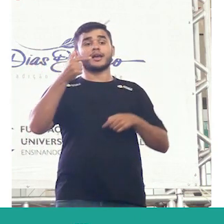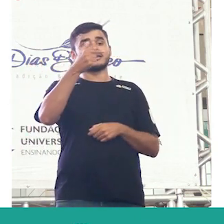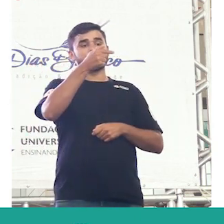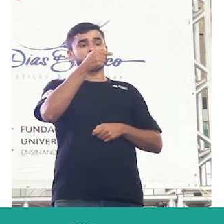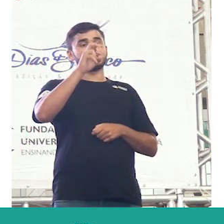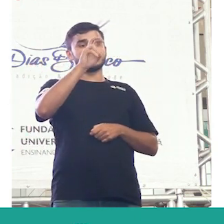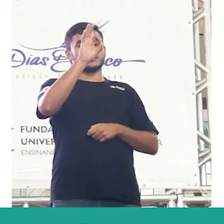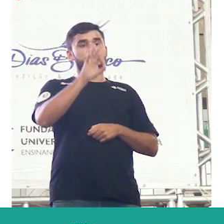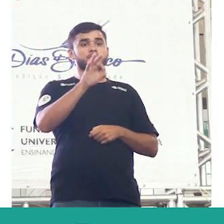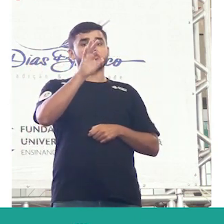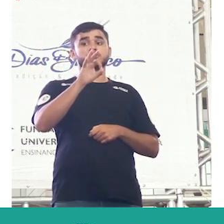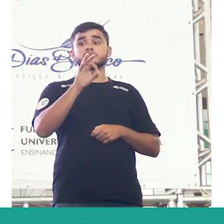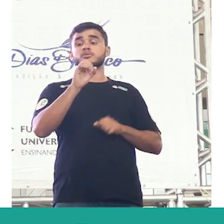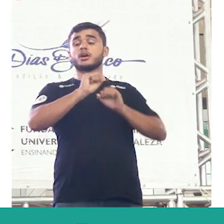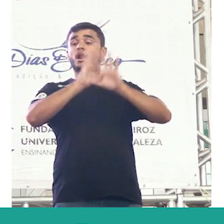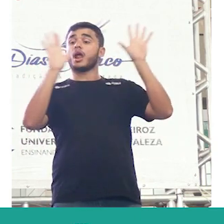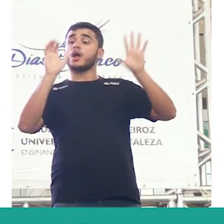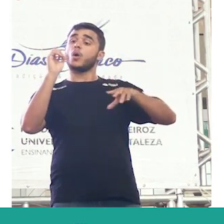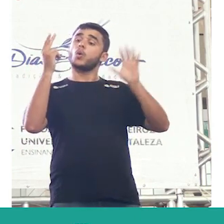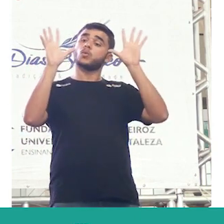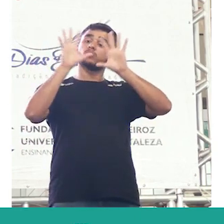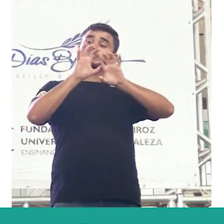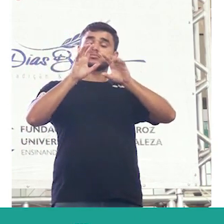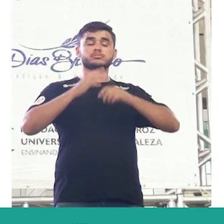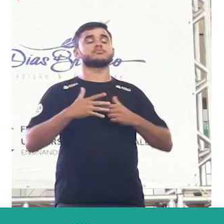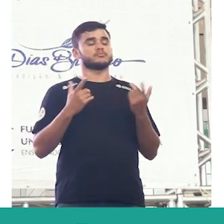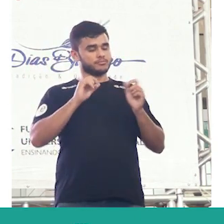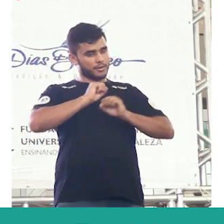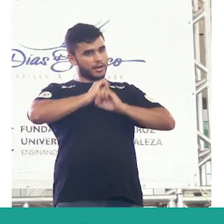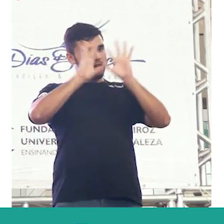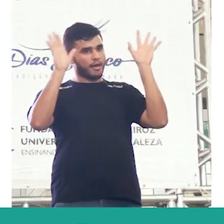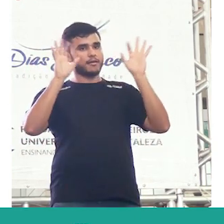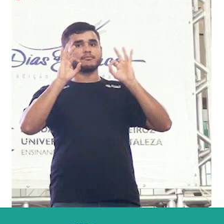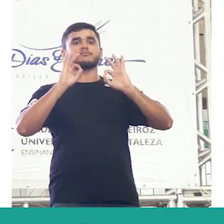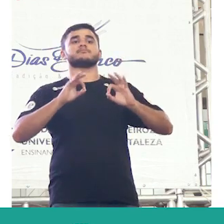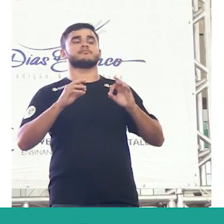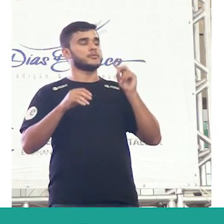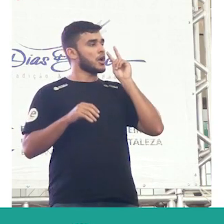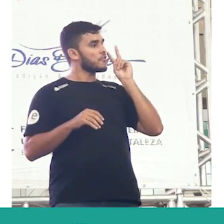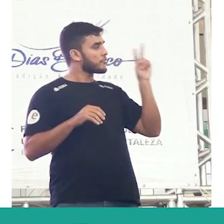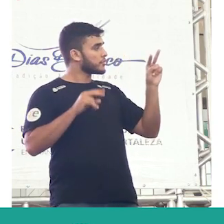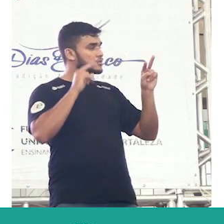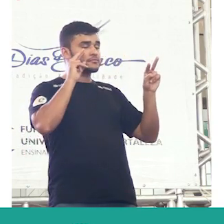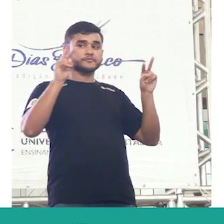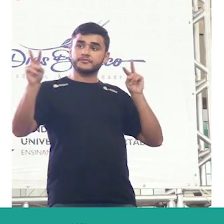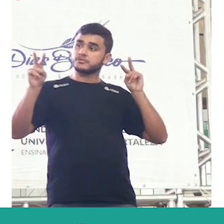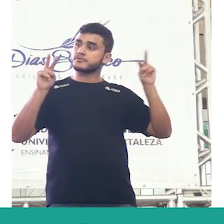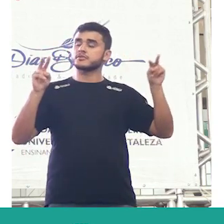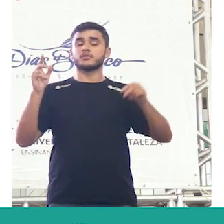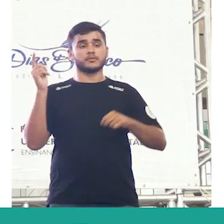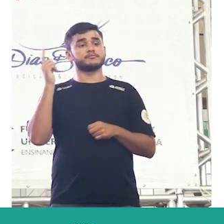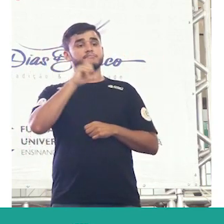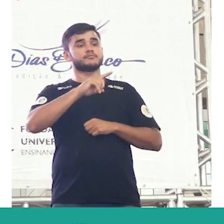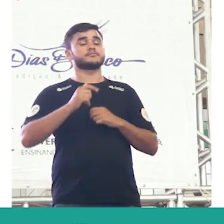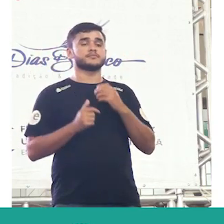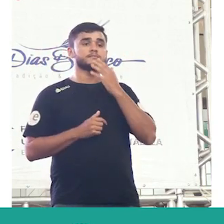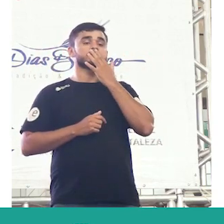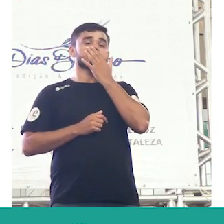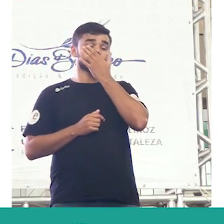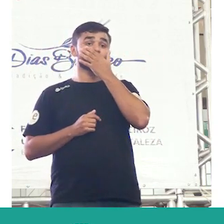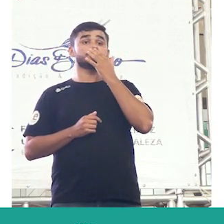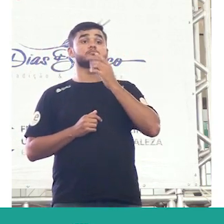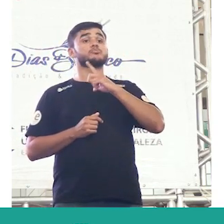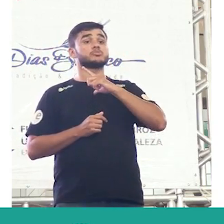75%, é ou não é? Claro ou escuro? Claro. Vai estar bem visível ou não vai? Vai. Em